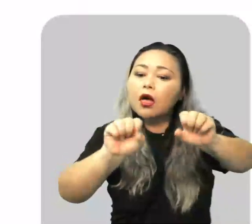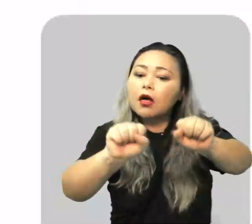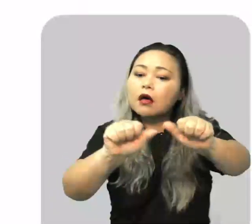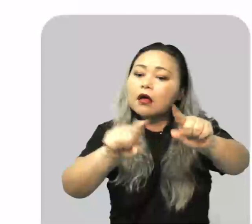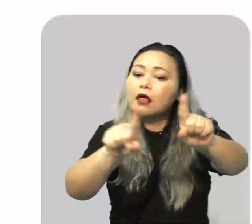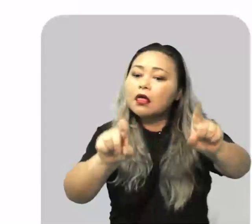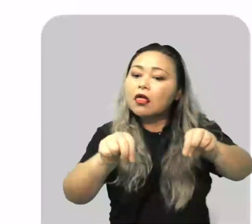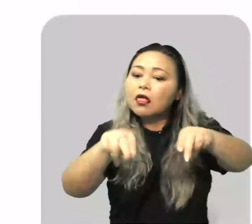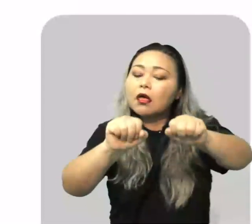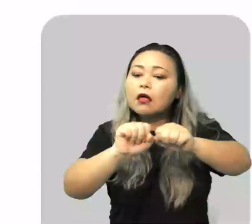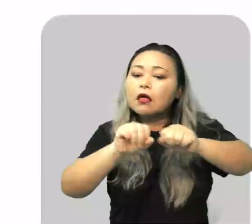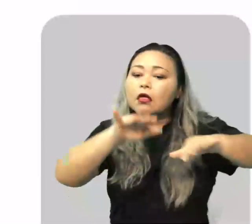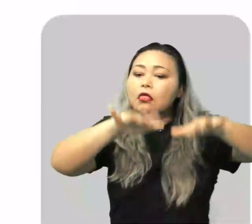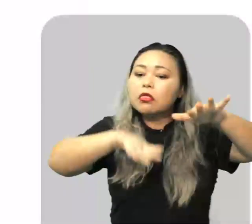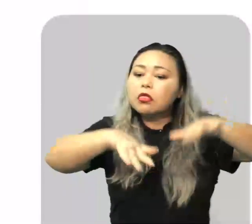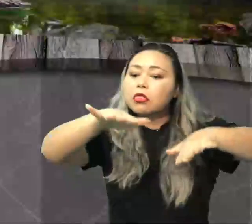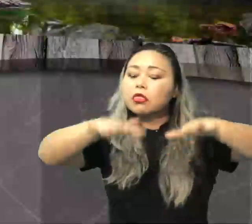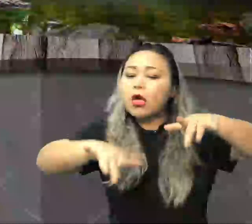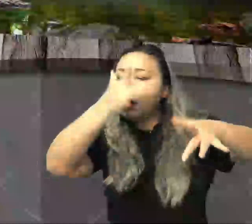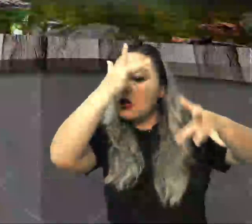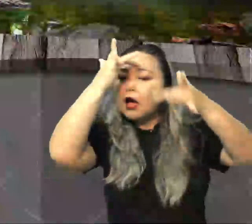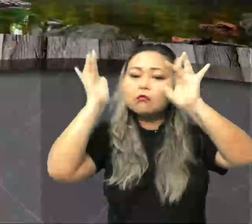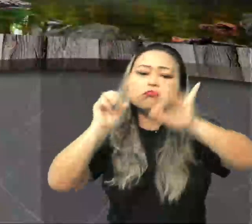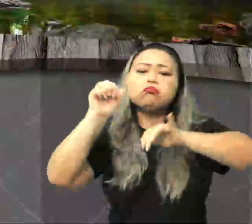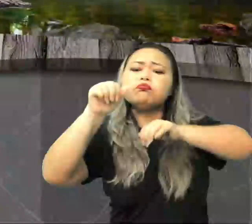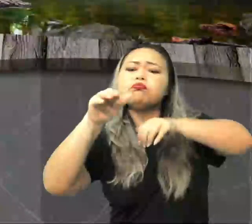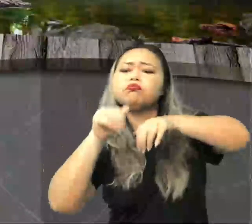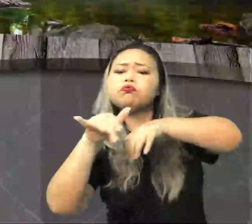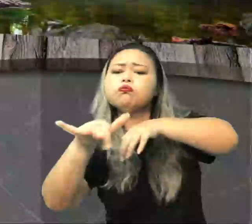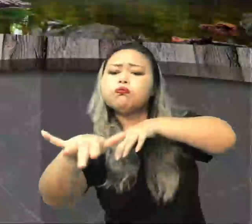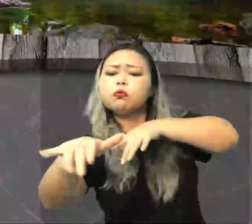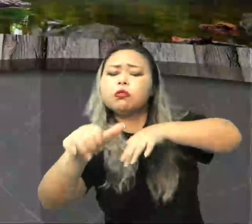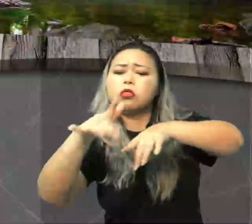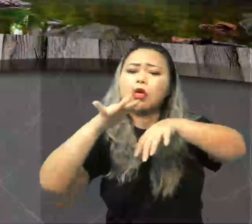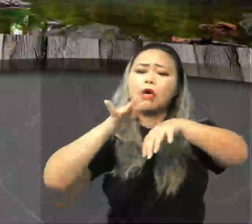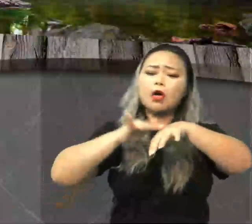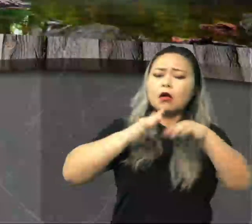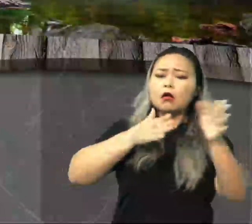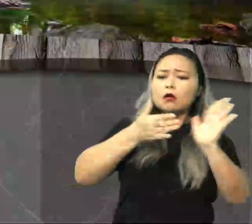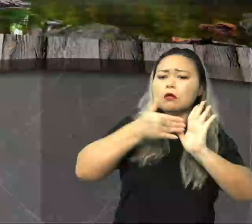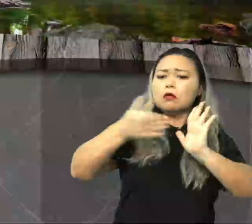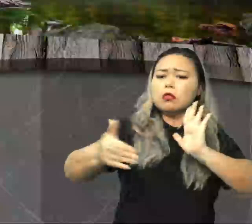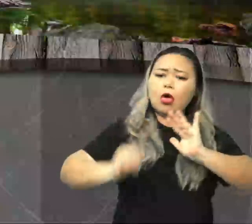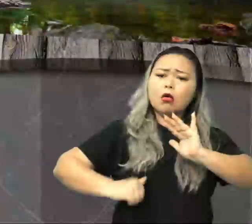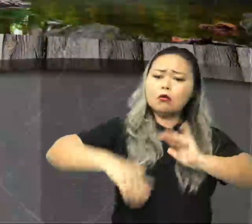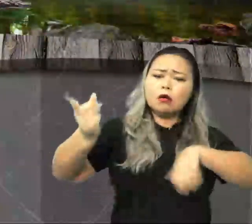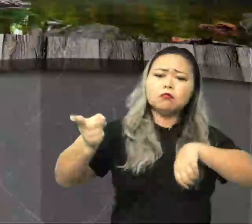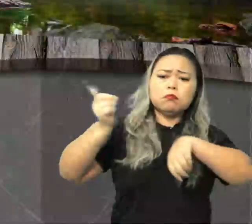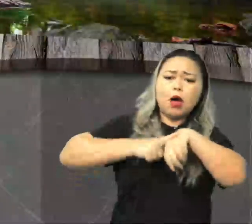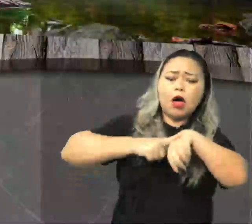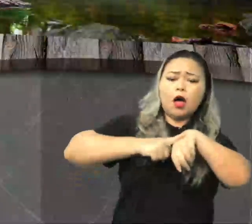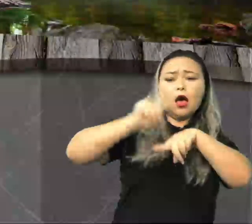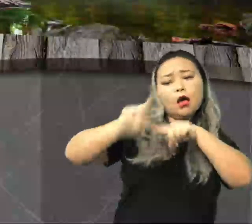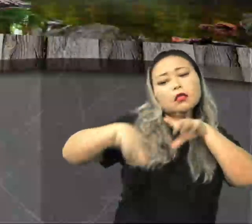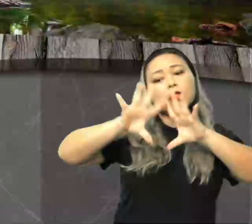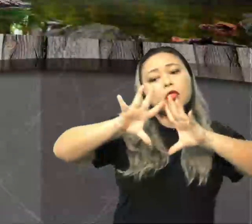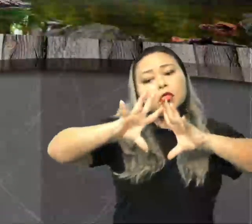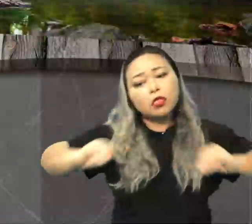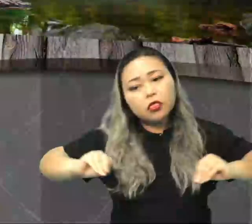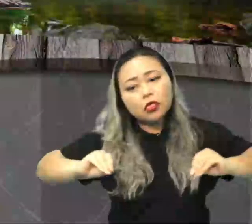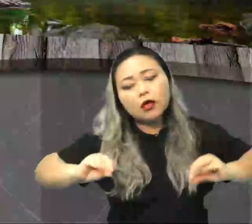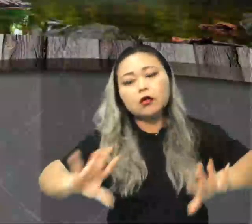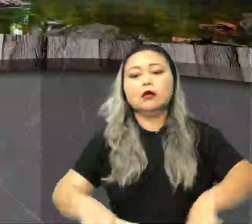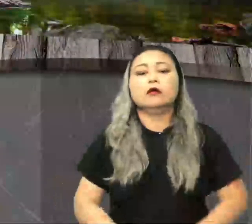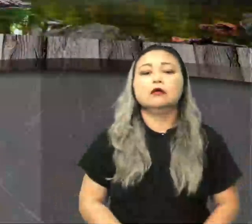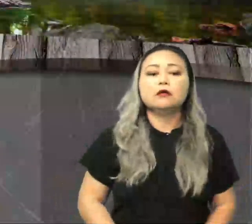ou seja, eles têm flutuabilidade na população, né? Aparecem em determinados picos e depois eles tendem a